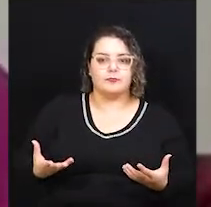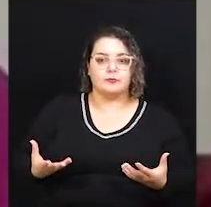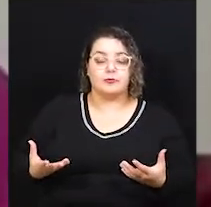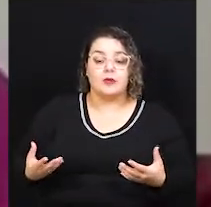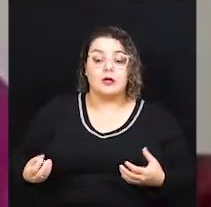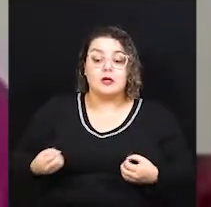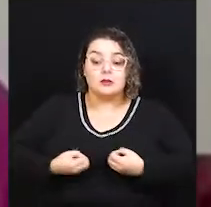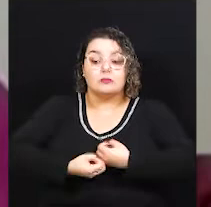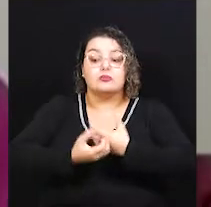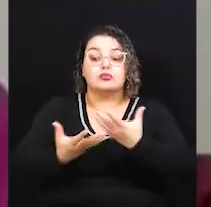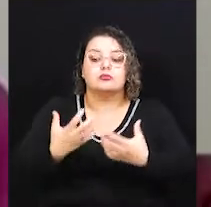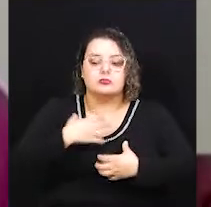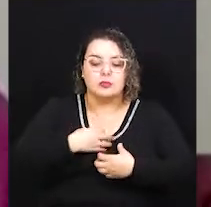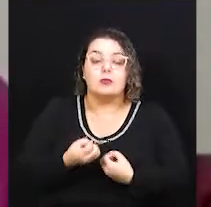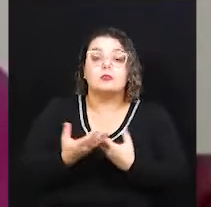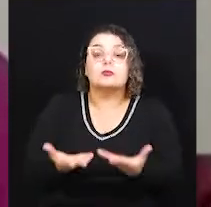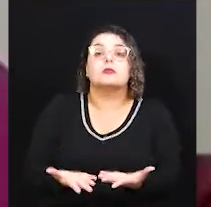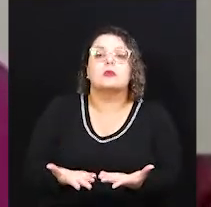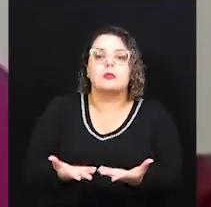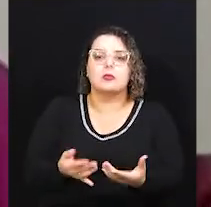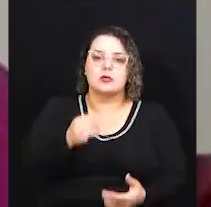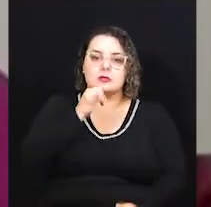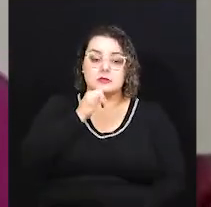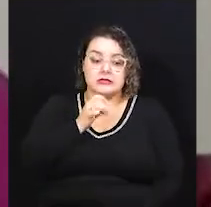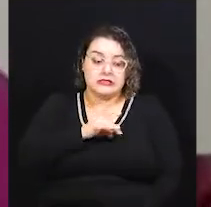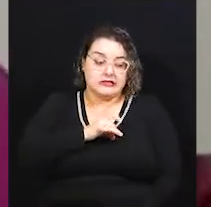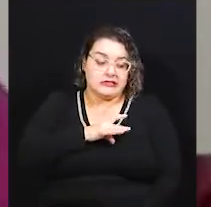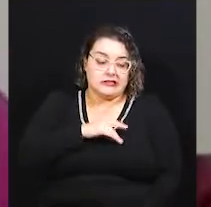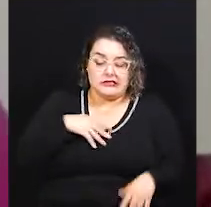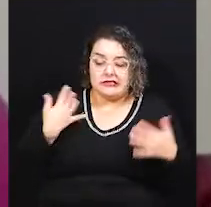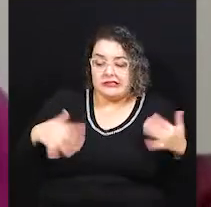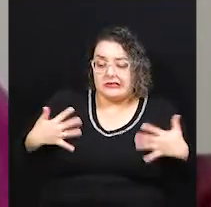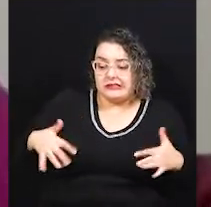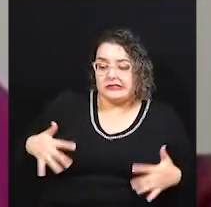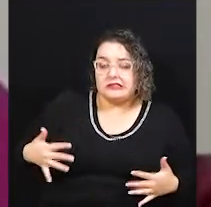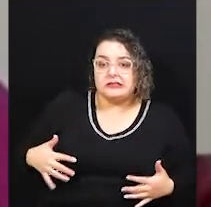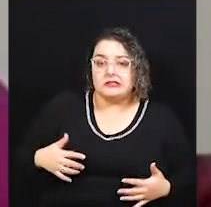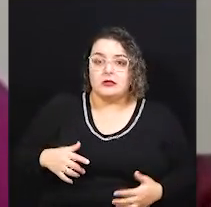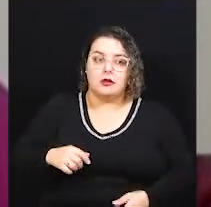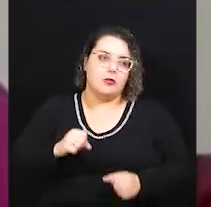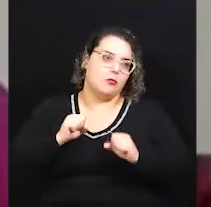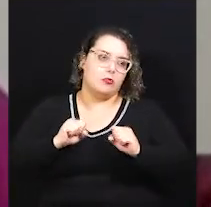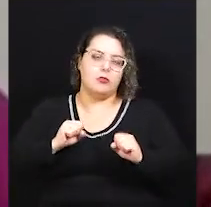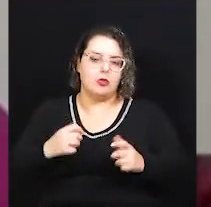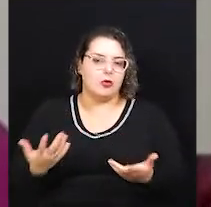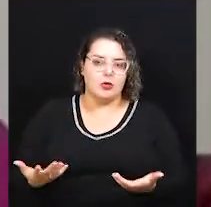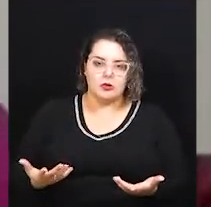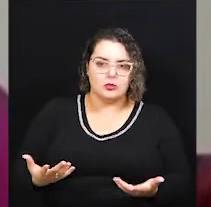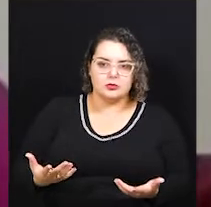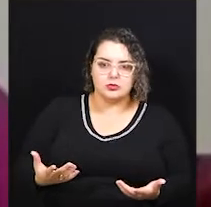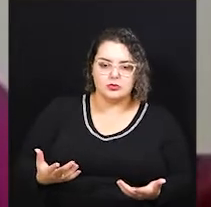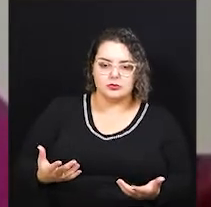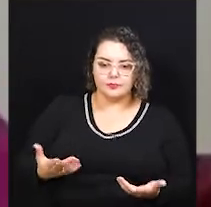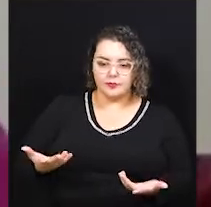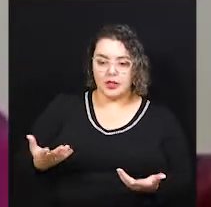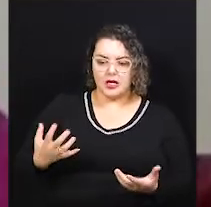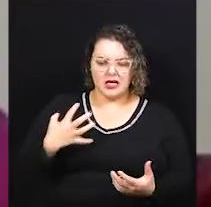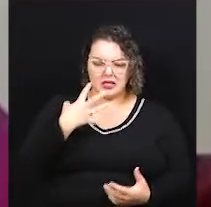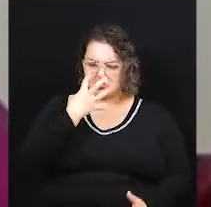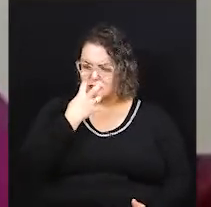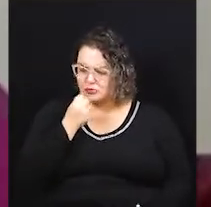o sentimento promove. Por exemplo, se eu estou com medo, né, eu posso dali gerar efeito dominó,